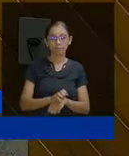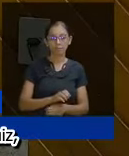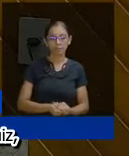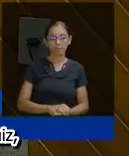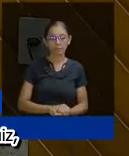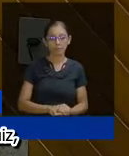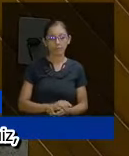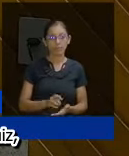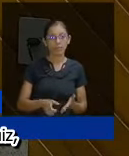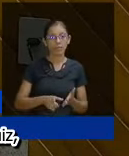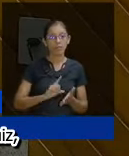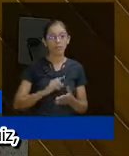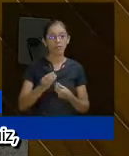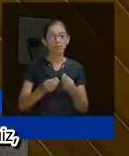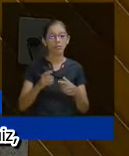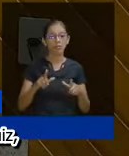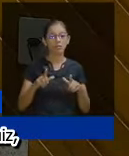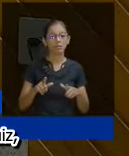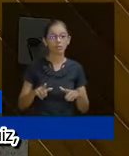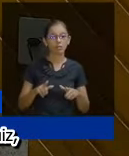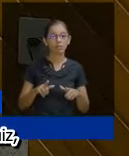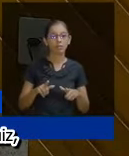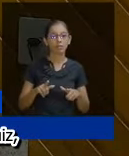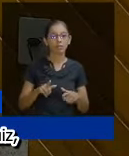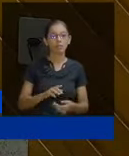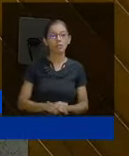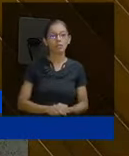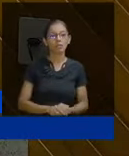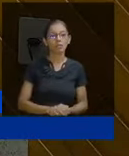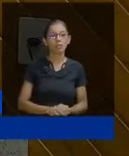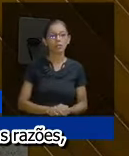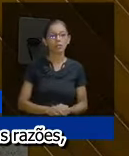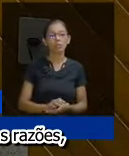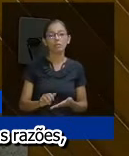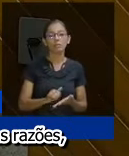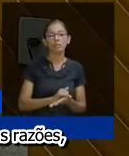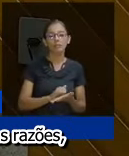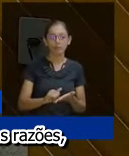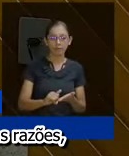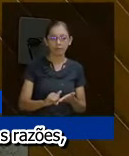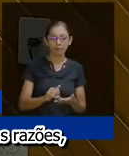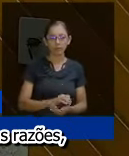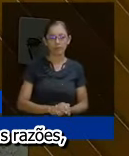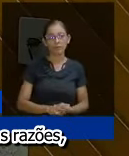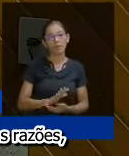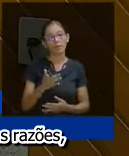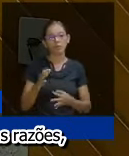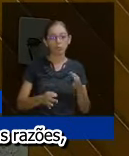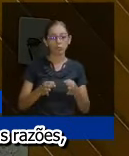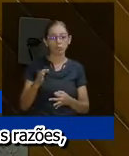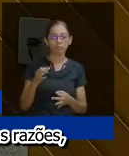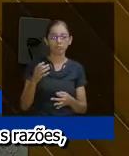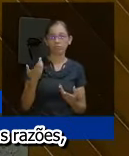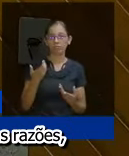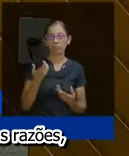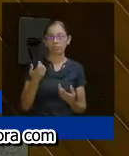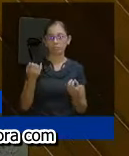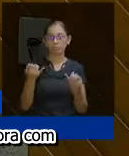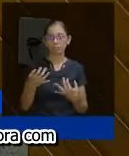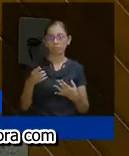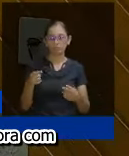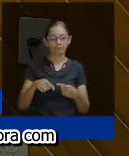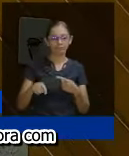pediu o registro de candidatura e foi apreciado pelo juiz daquela zona eleitoral. Então, resumidamente, por essas razões,